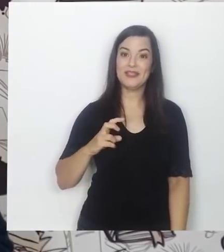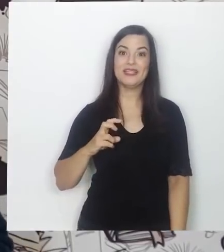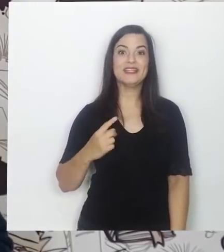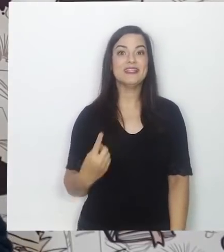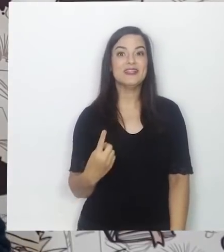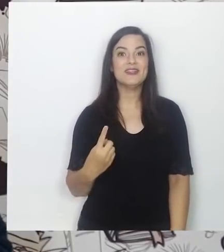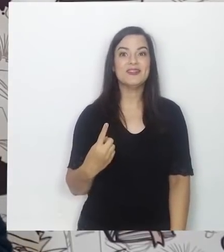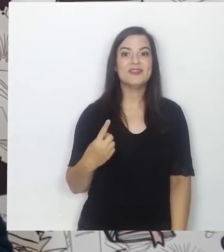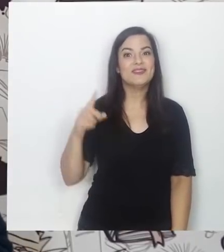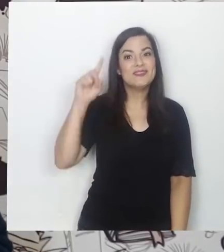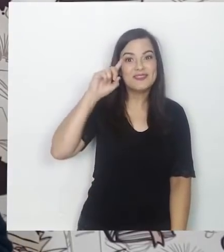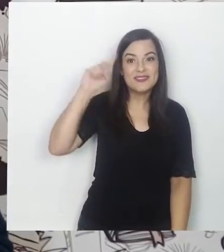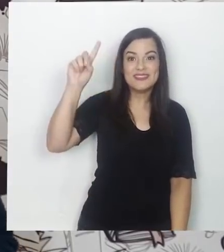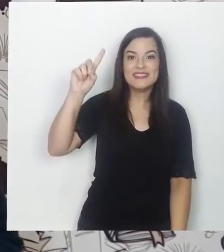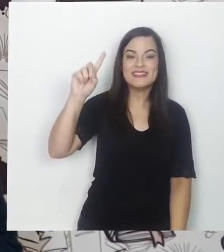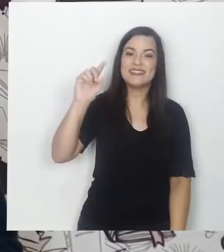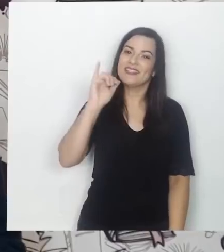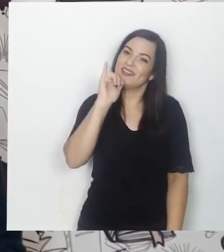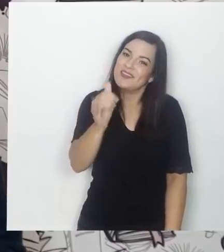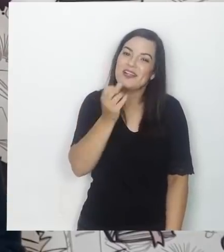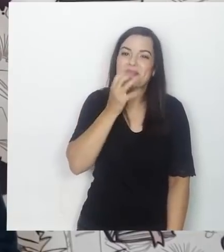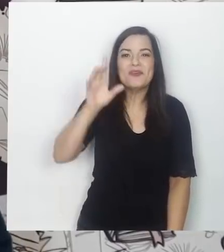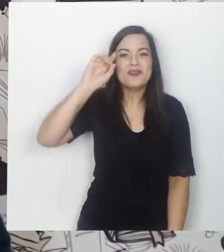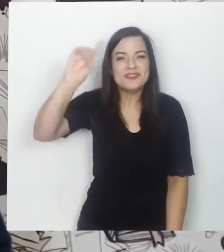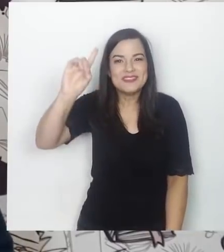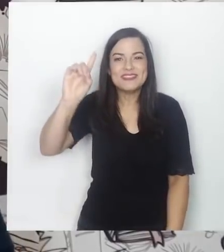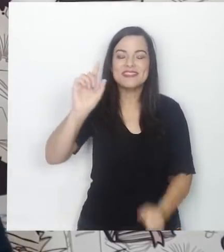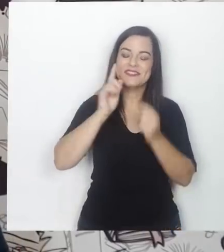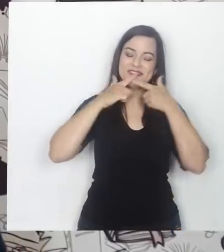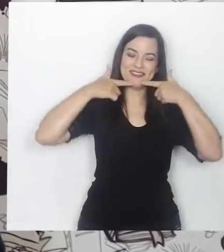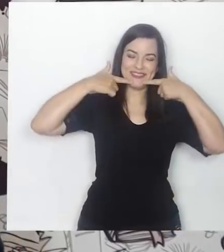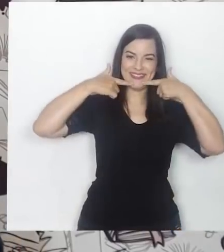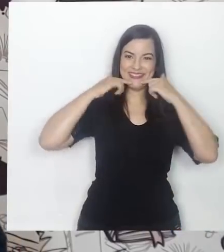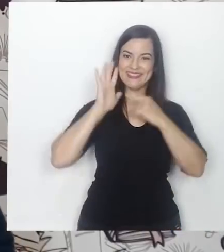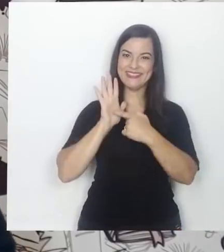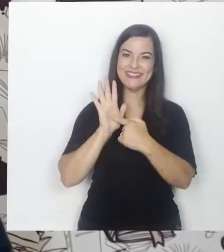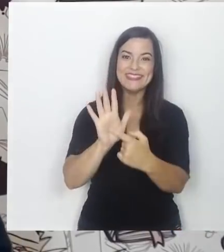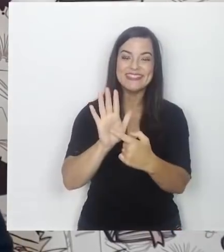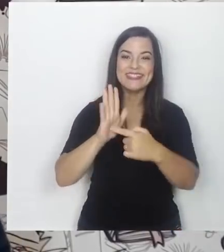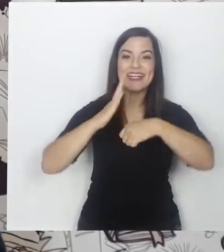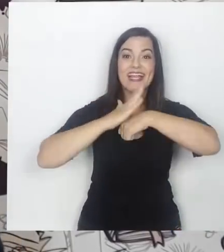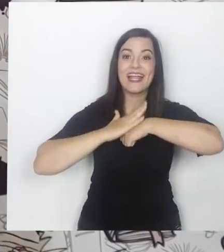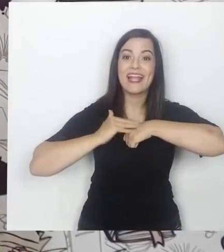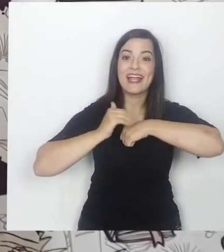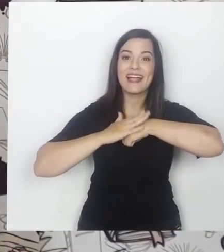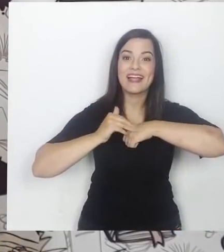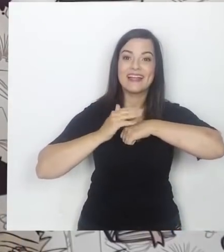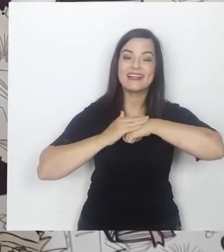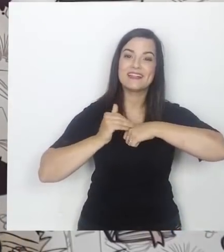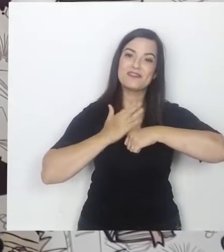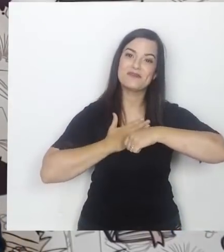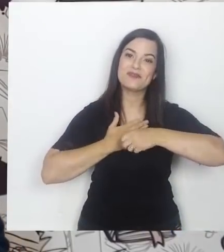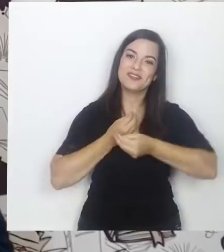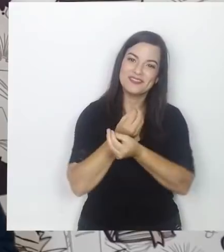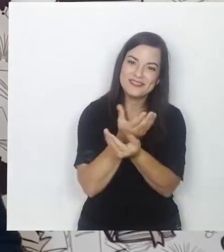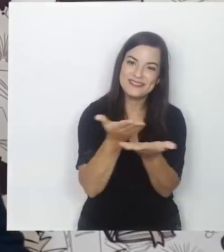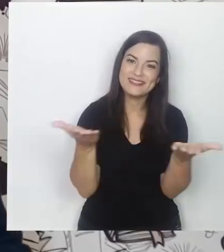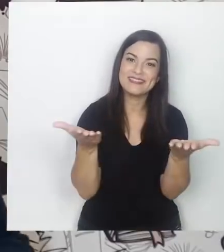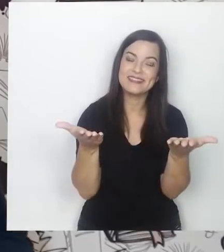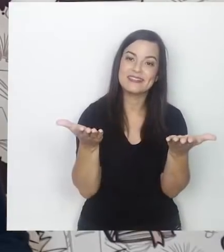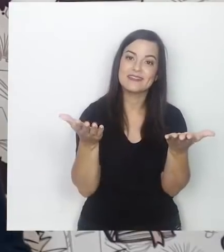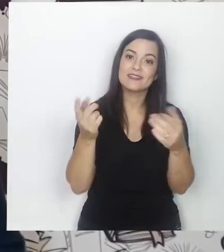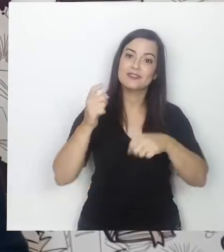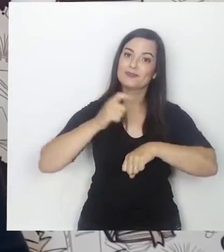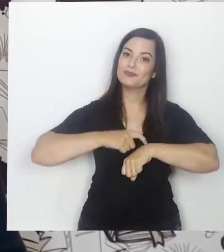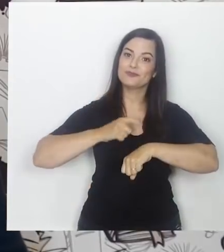levando o meu sorriso, levando um pouquinho de carinho para vocês num momento tão difícil que nós